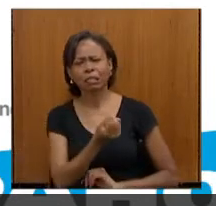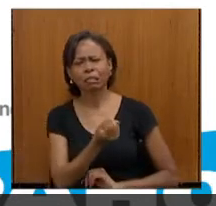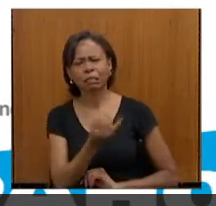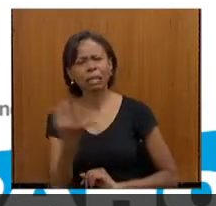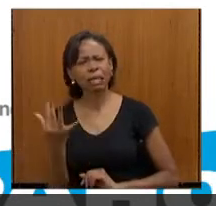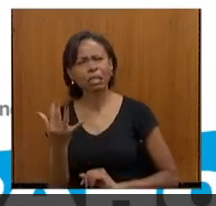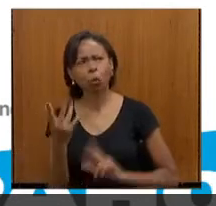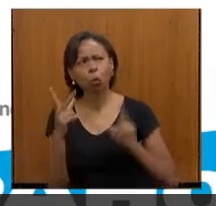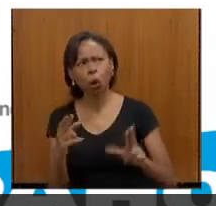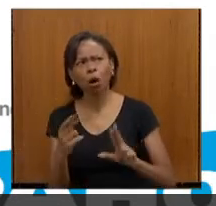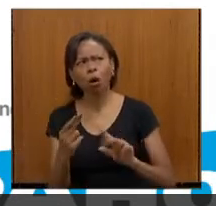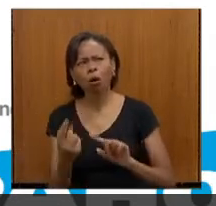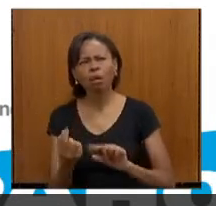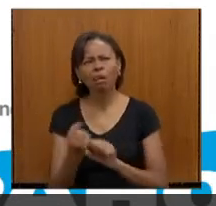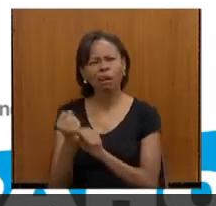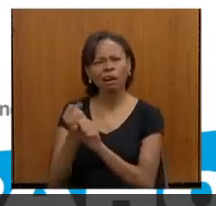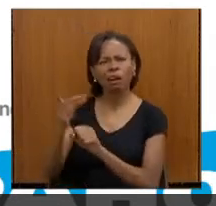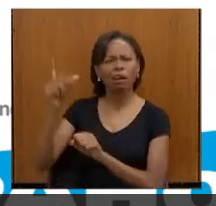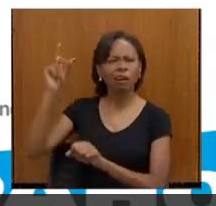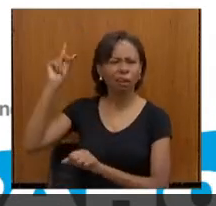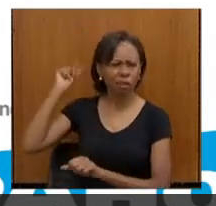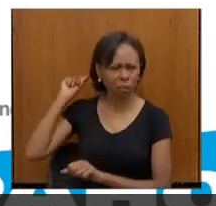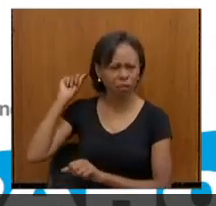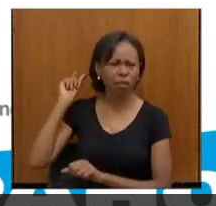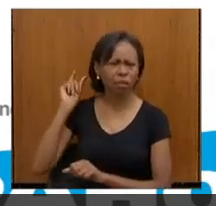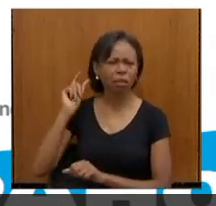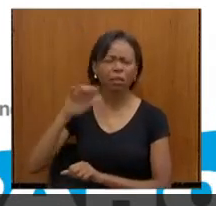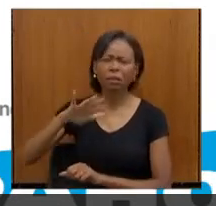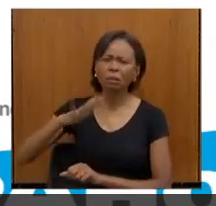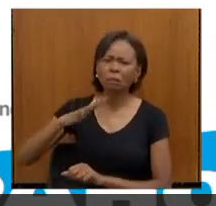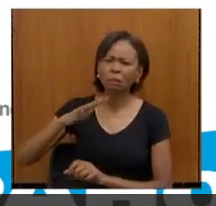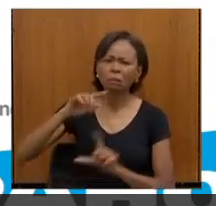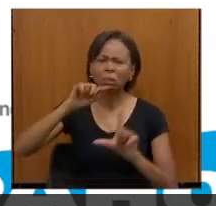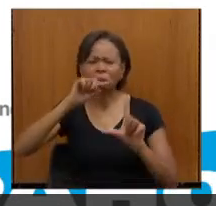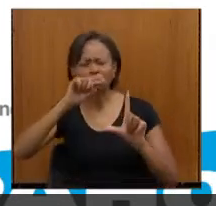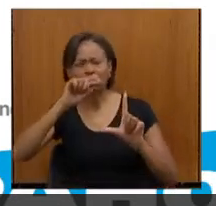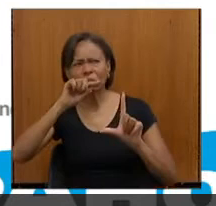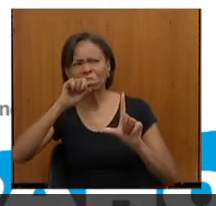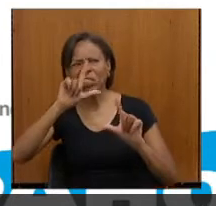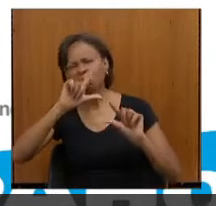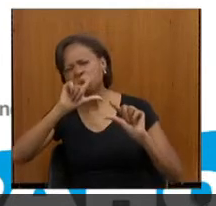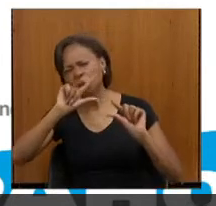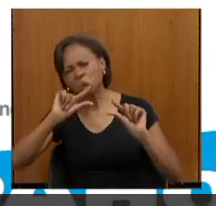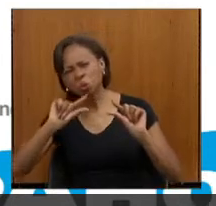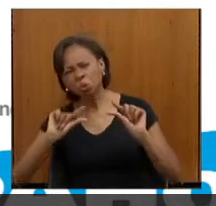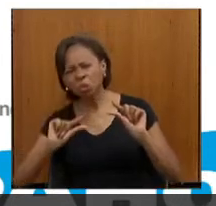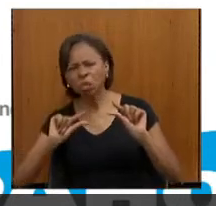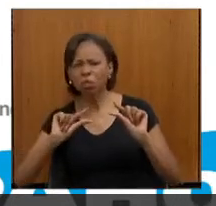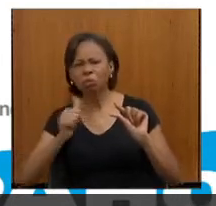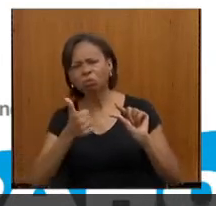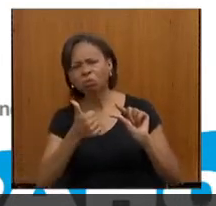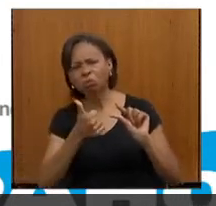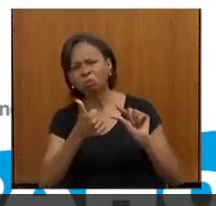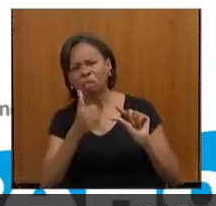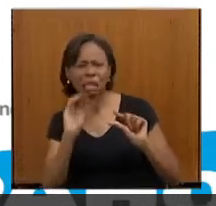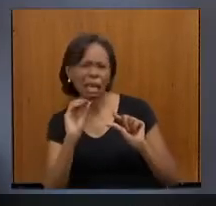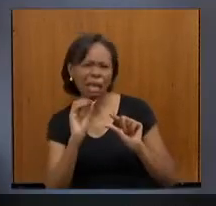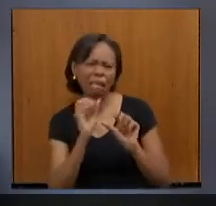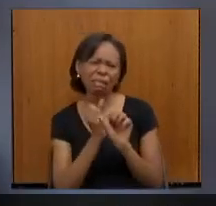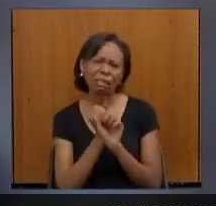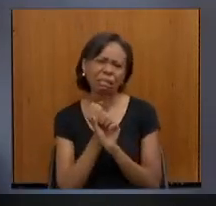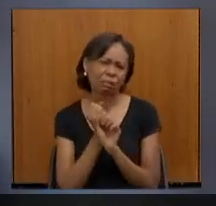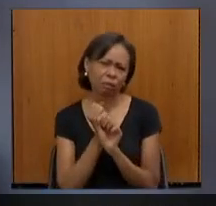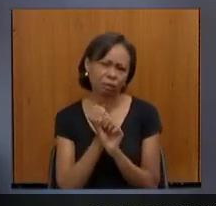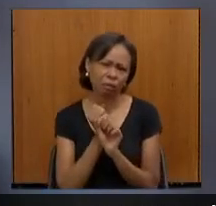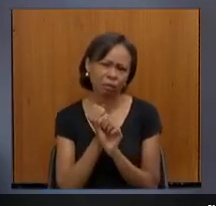passadas. Nós retrocedemos, no mínimo, uma década em termos de indicador, dos dois indicadores, que são